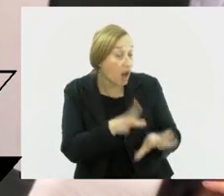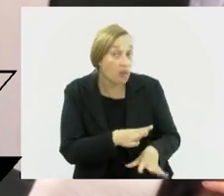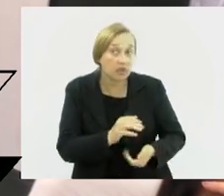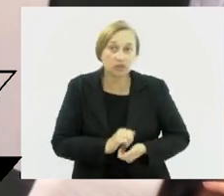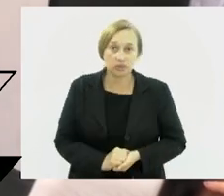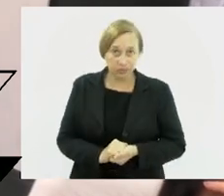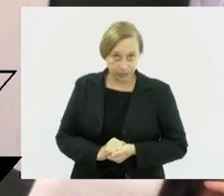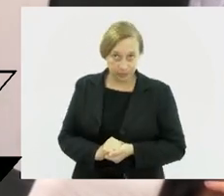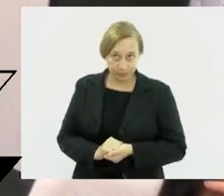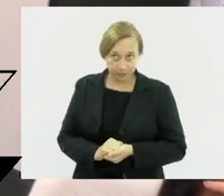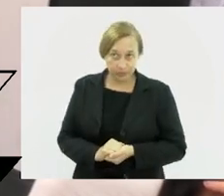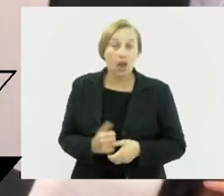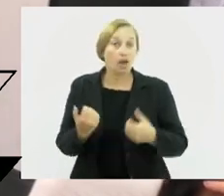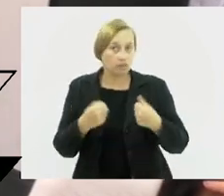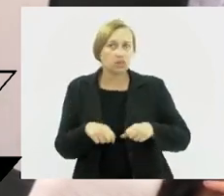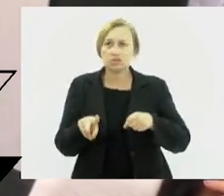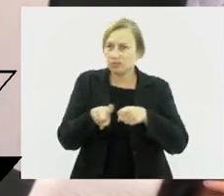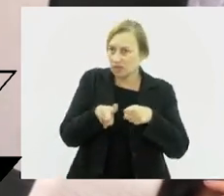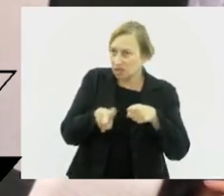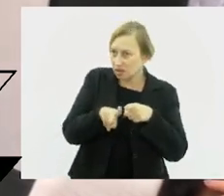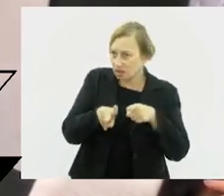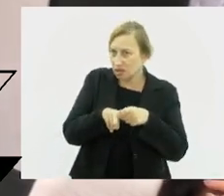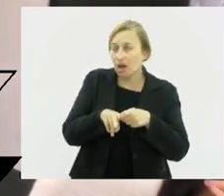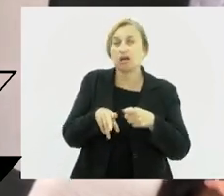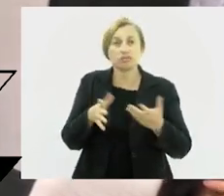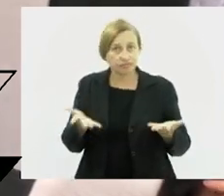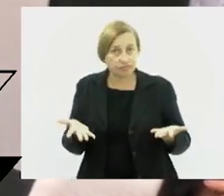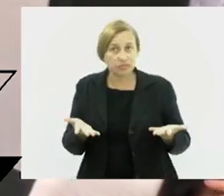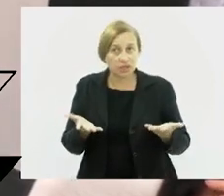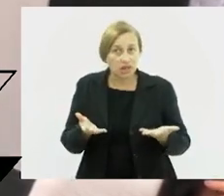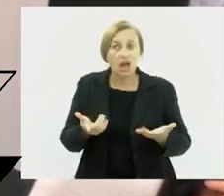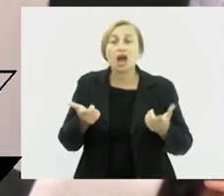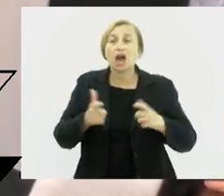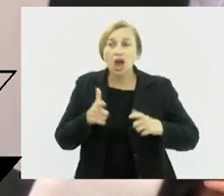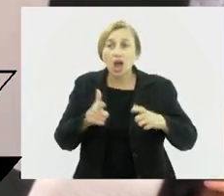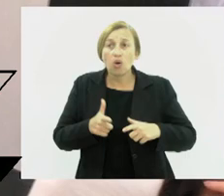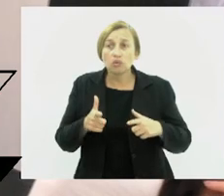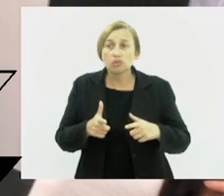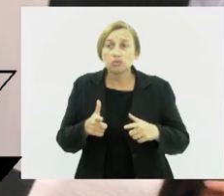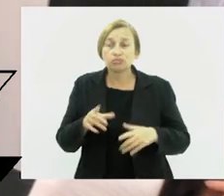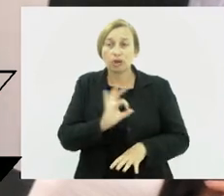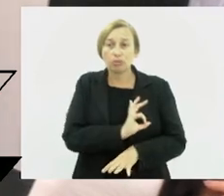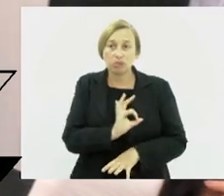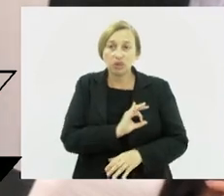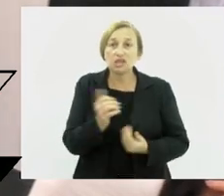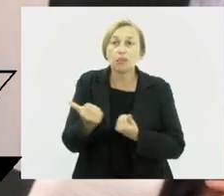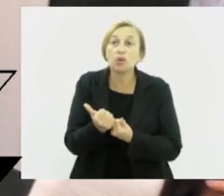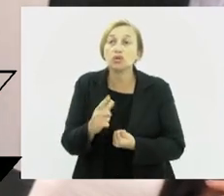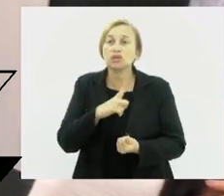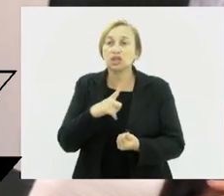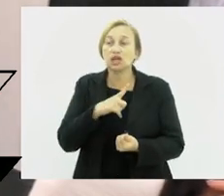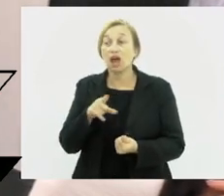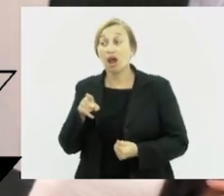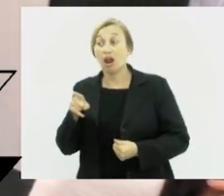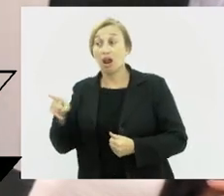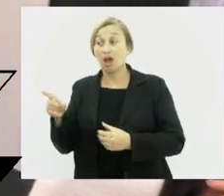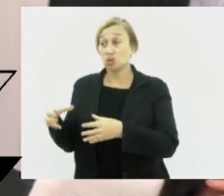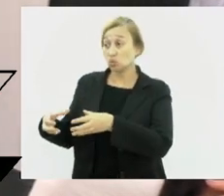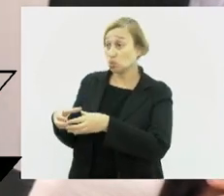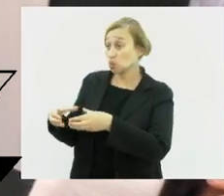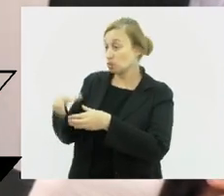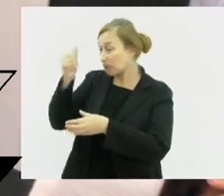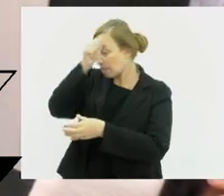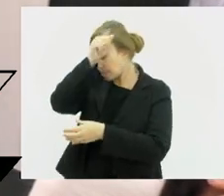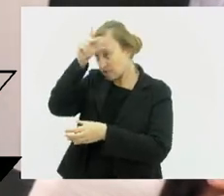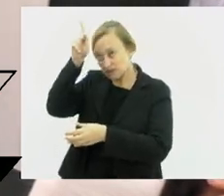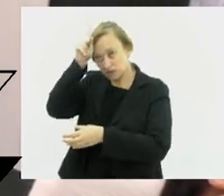CFMV precisa ser veterinário ou zootecnista. Onde é que a polícia ia procurar apoio? Lá na equipe da Prefeitura do Rio, na